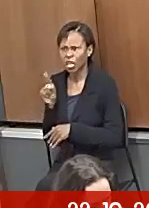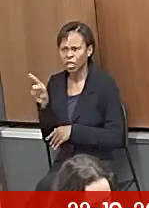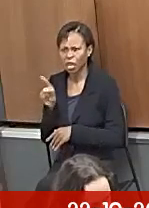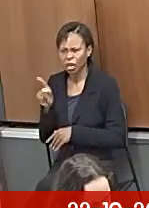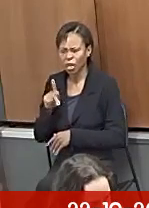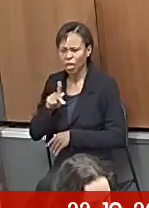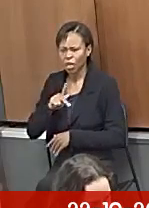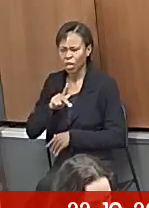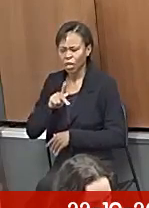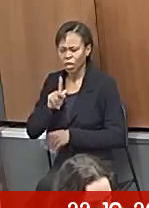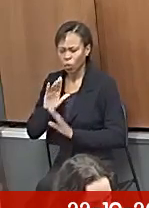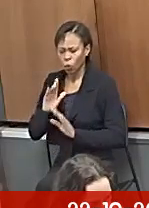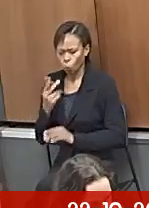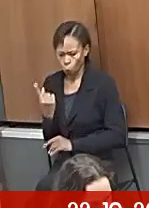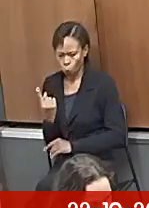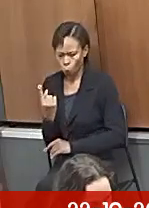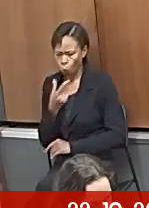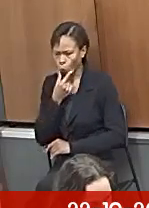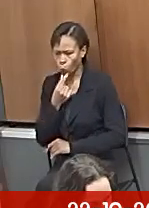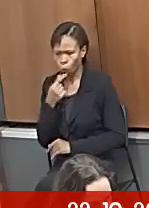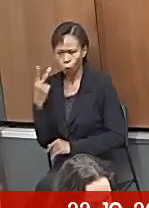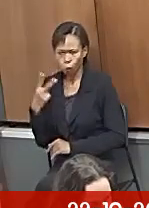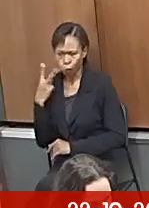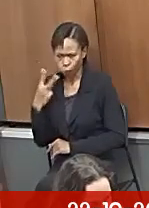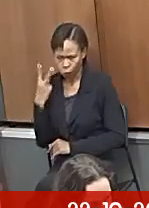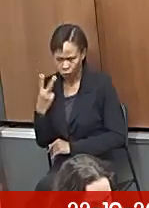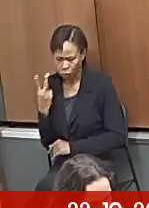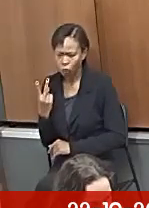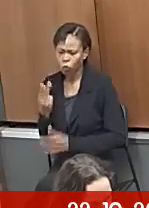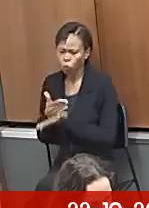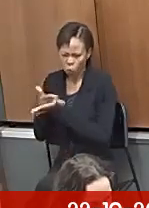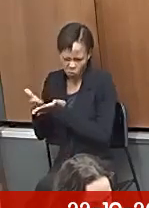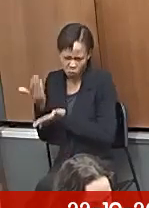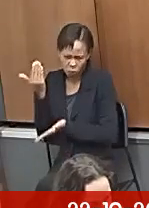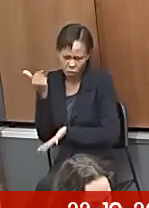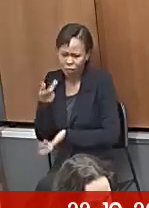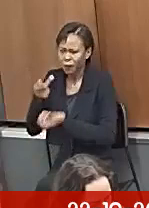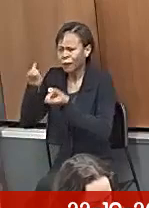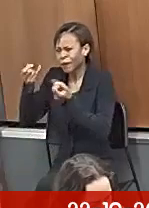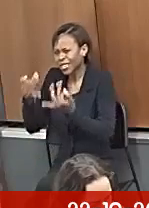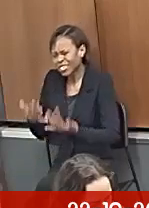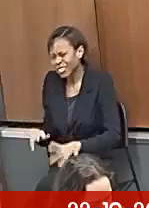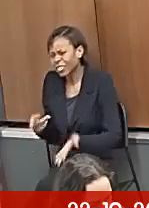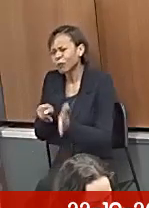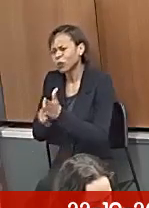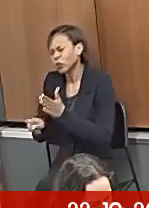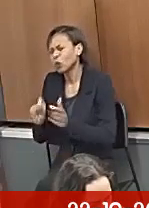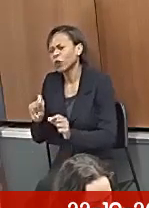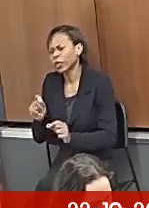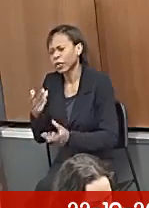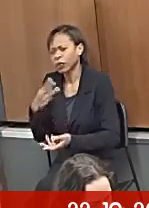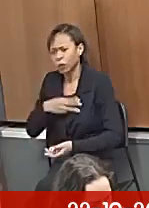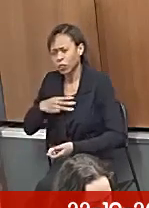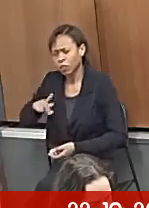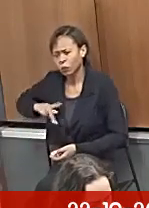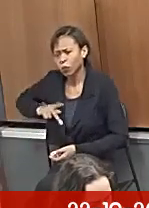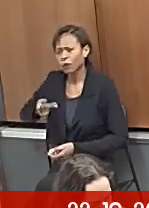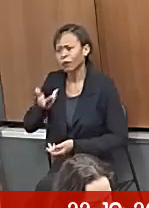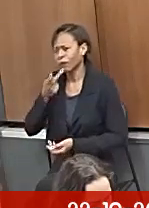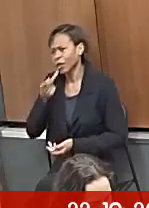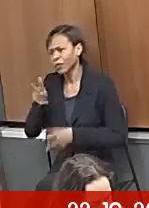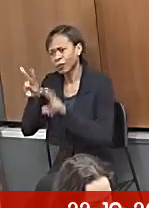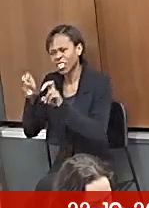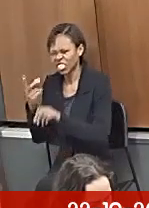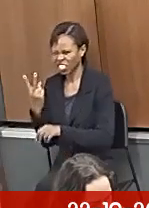início da promotoria, uma reclamação falando, né, o que o Ministério Público já fez em relação a esse tema, esse mesmo tema. Isso foi